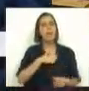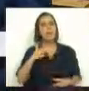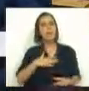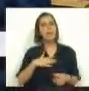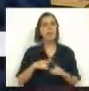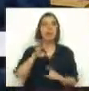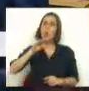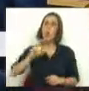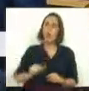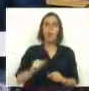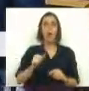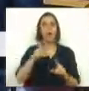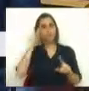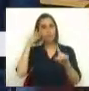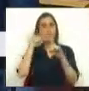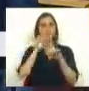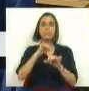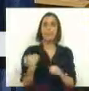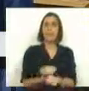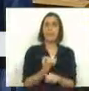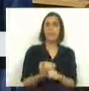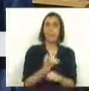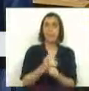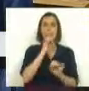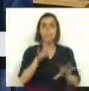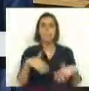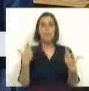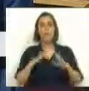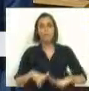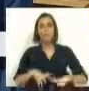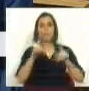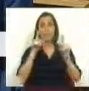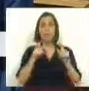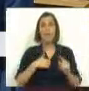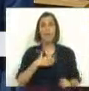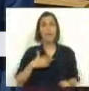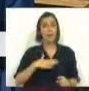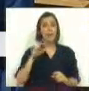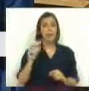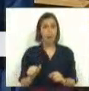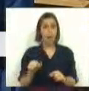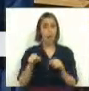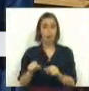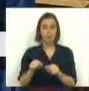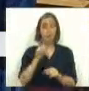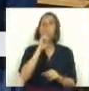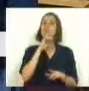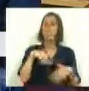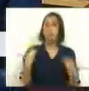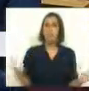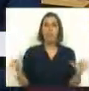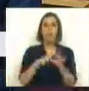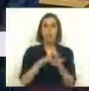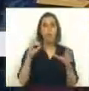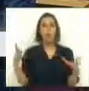empresarial local na vertente das atividades que podem ser desenvolvidas por empresas locais, da possibilidade de fusão